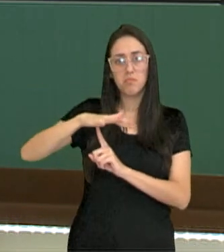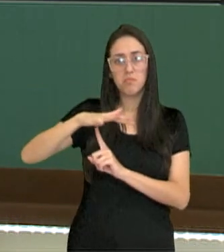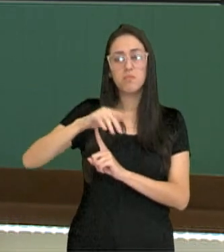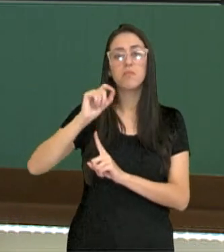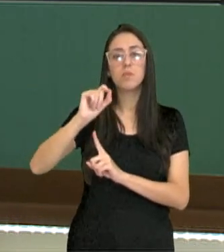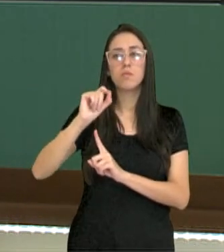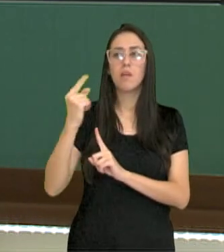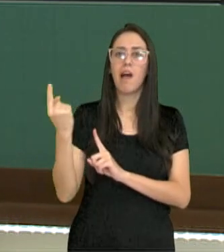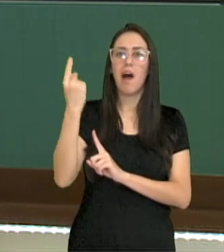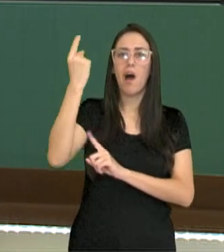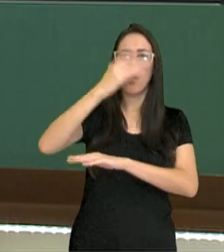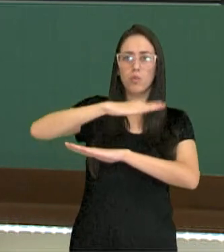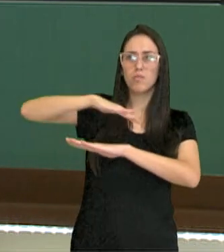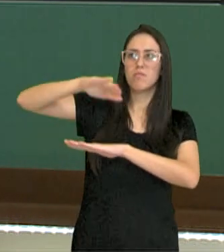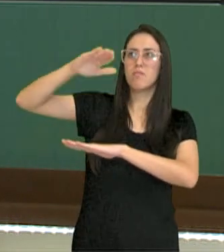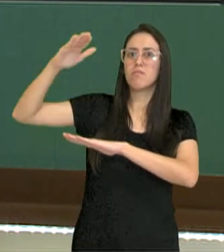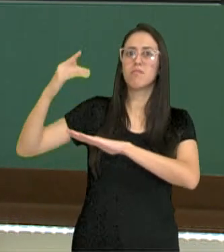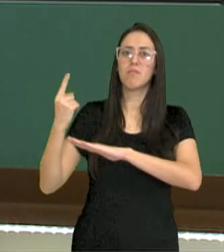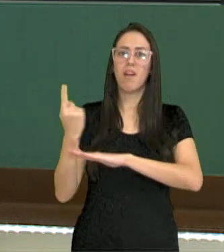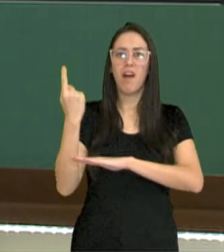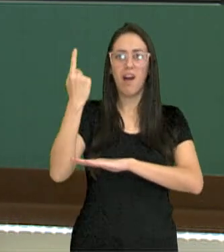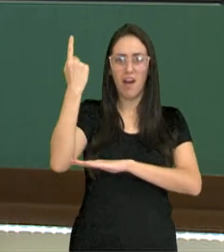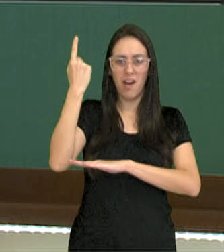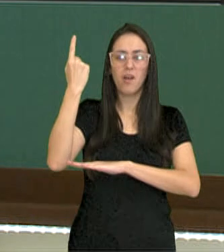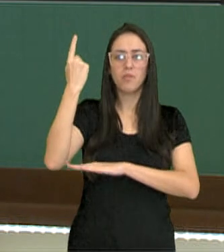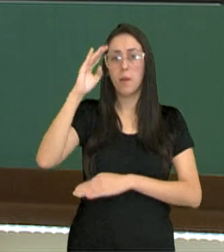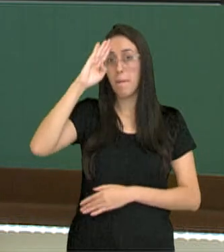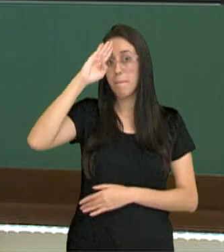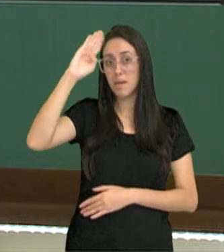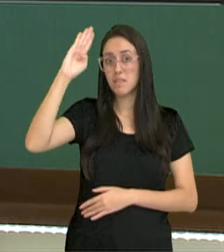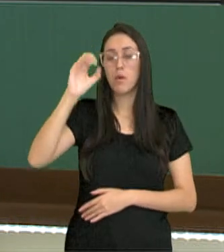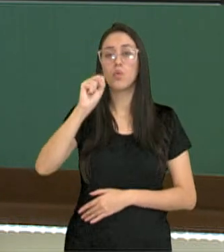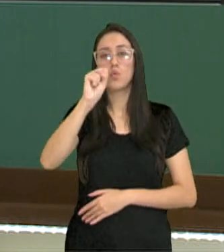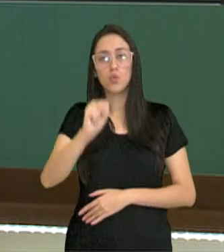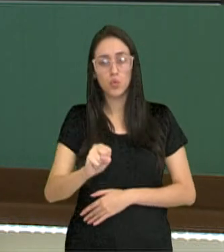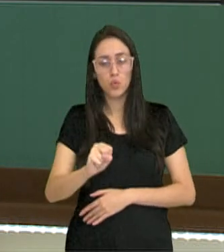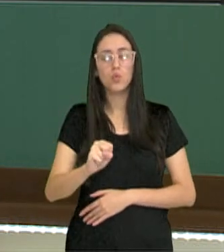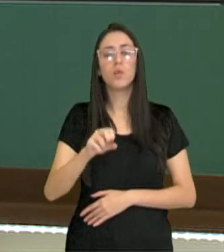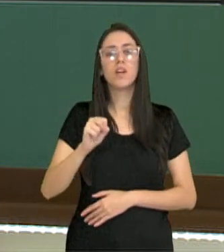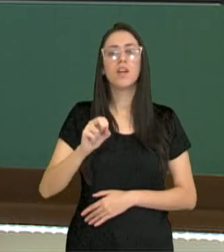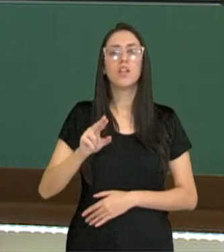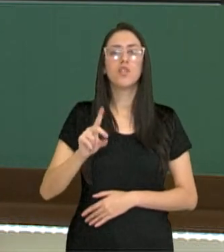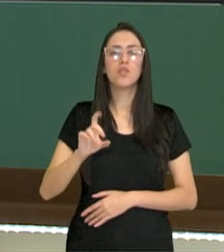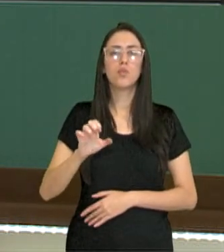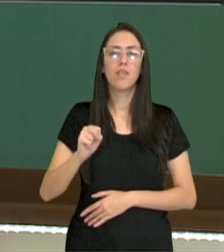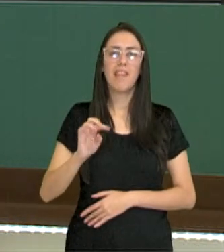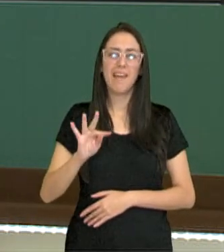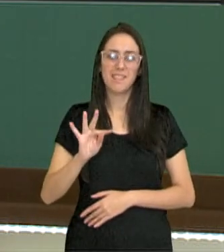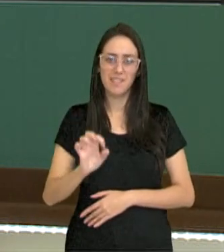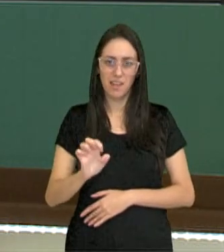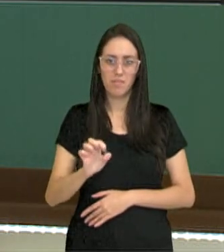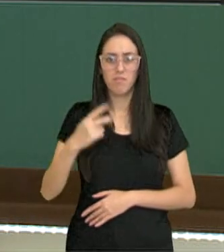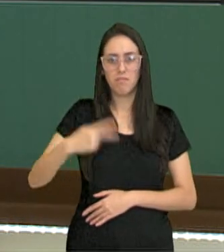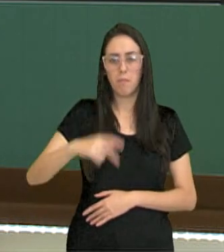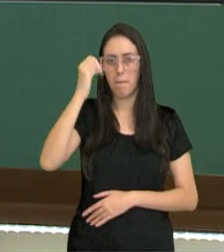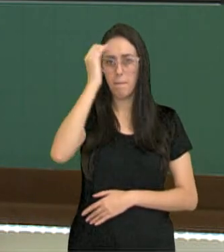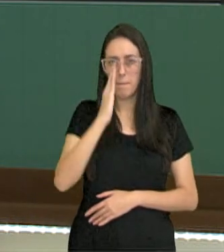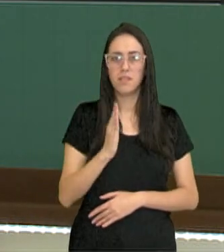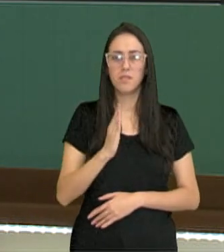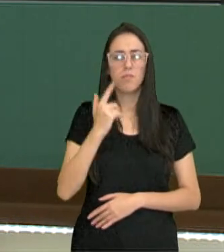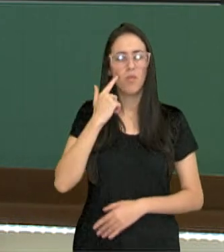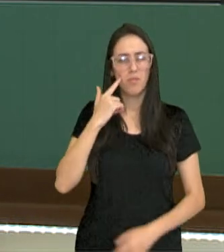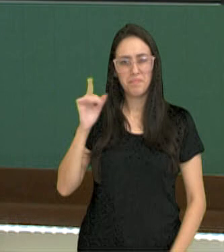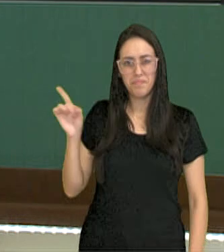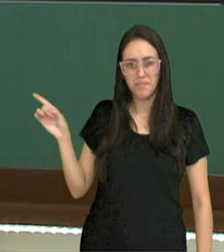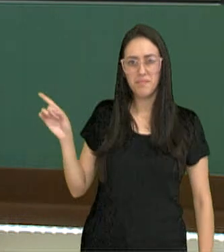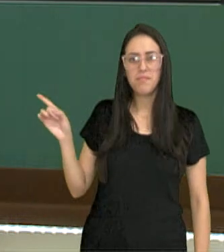mais elevadas, principalmente na região sul e sudeste do nosso país. Então reparem ali naquela imagem.